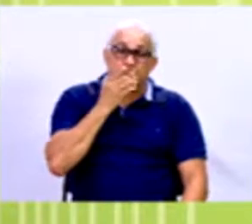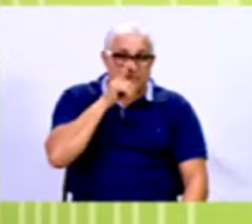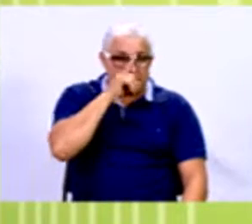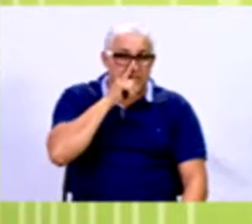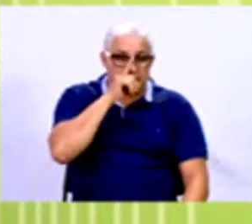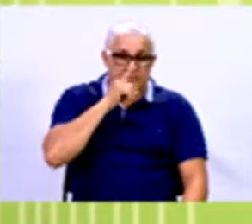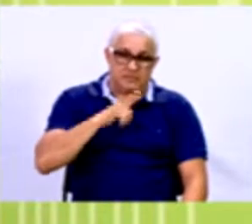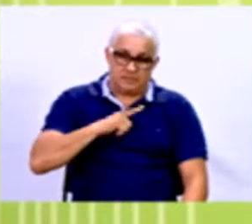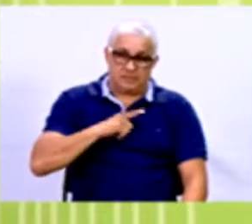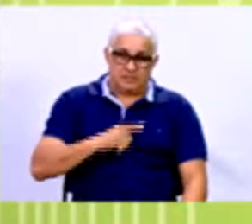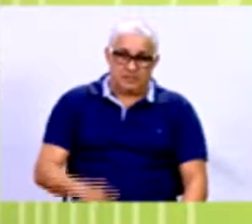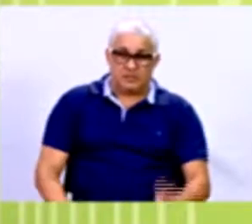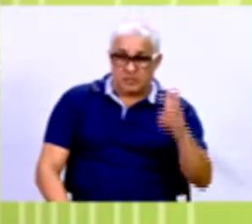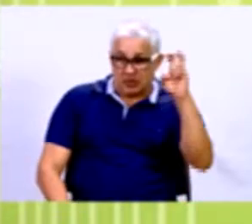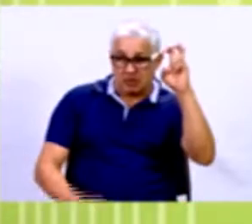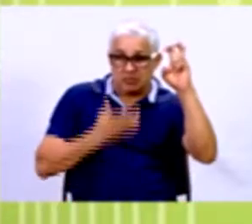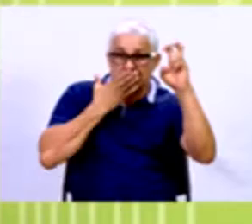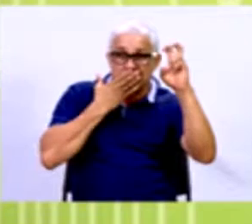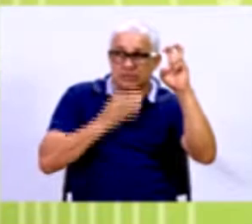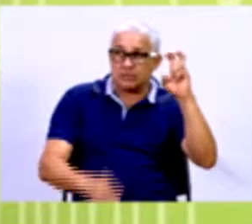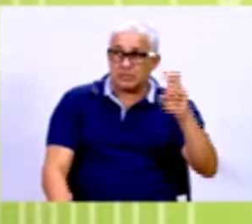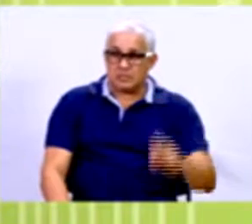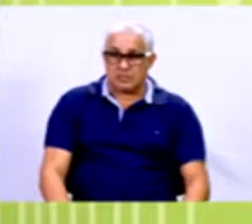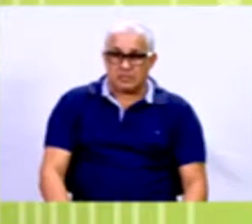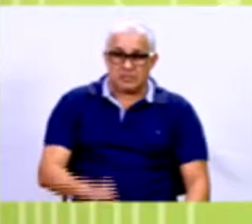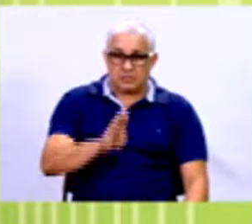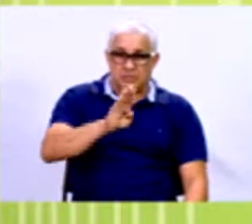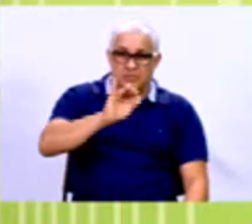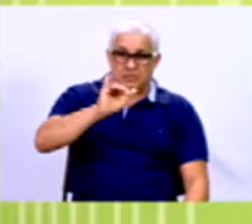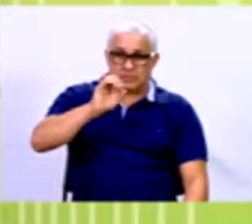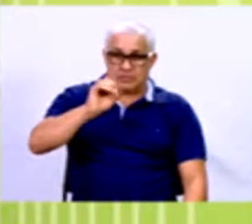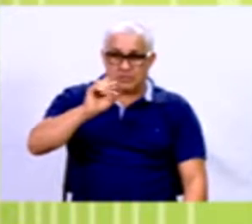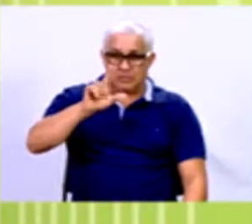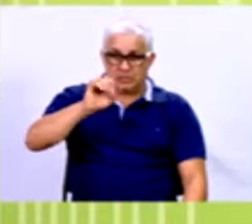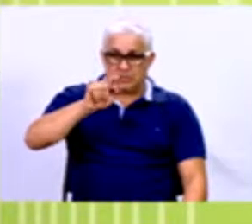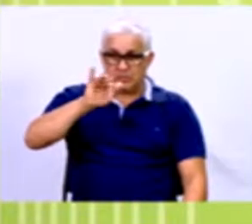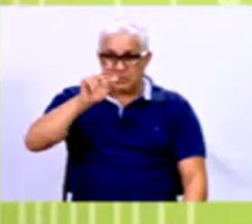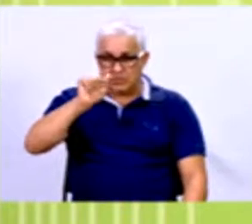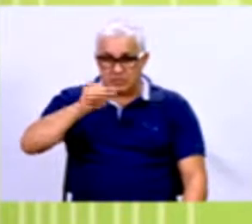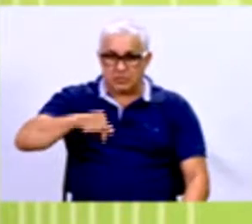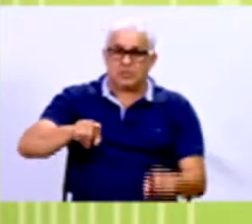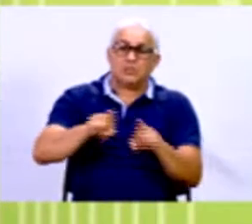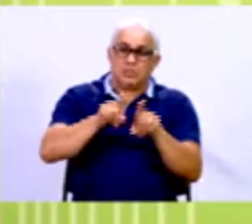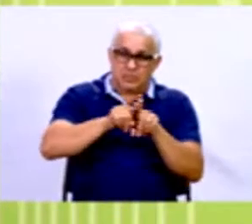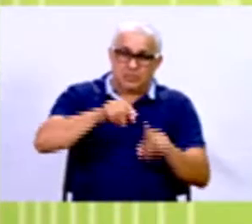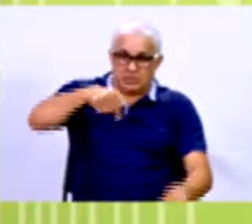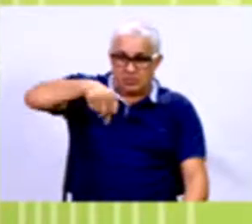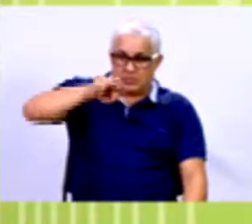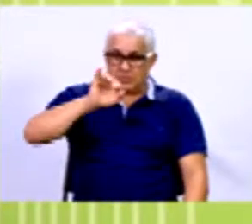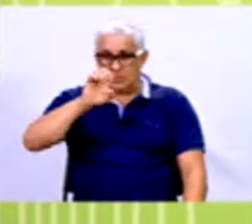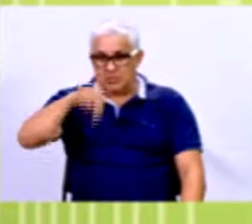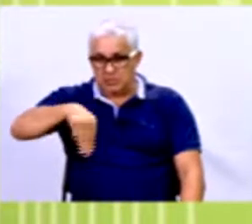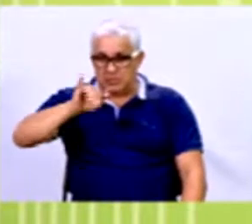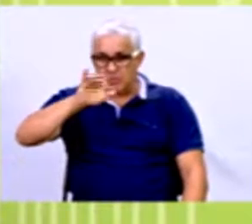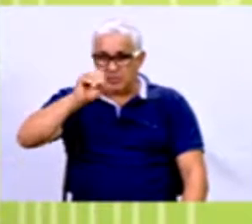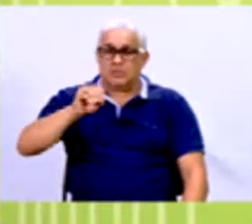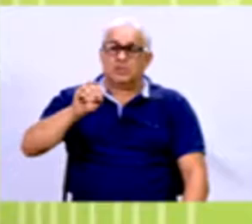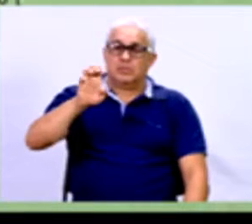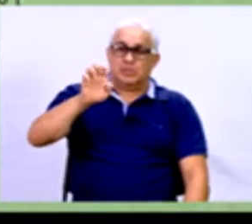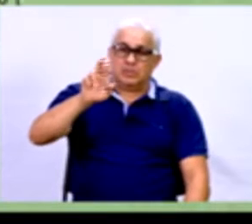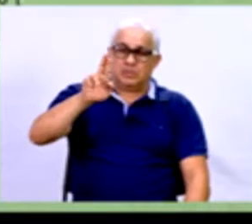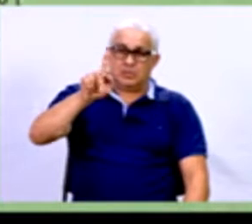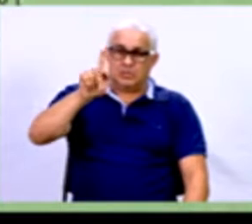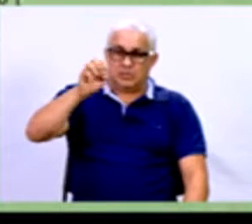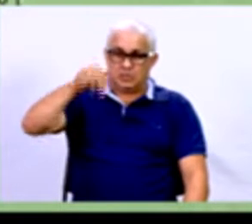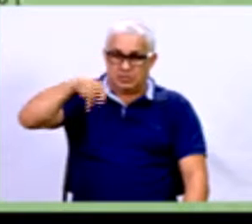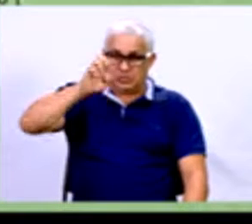você tem 5 tipos de risco: risco biológico, risco químico, risco ergonômico, risco